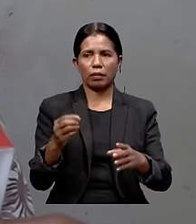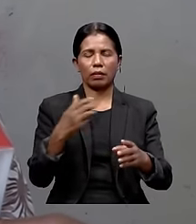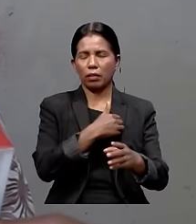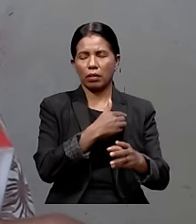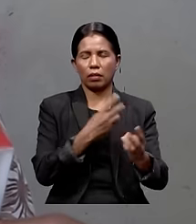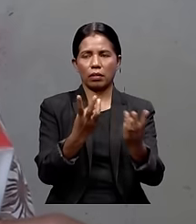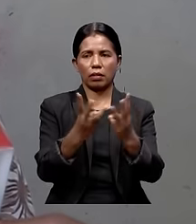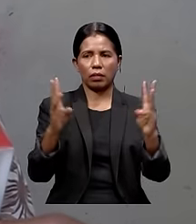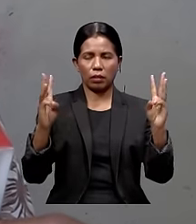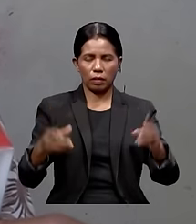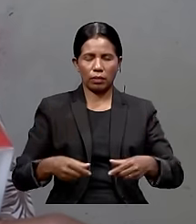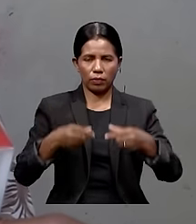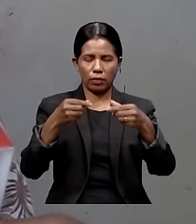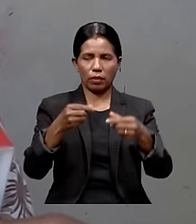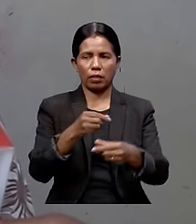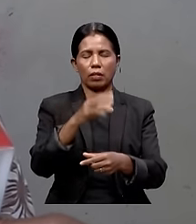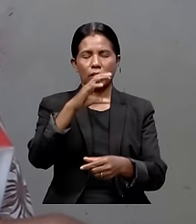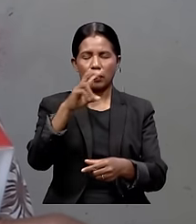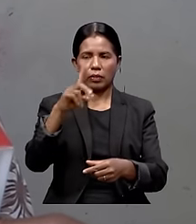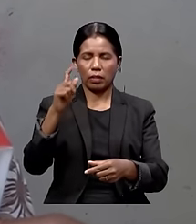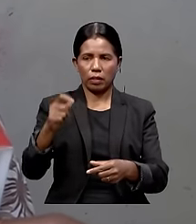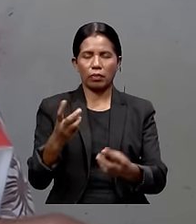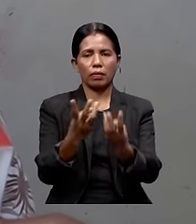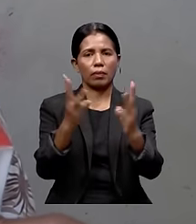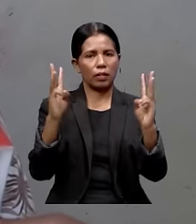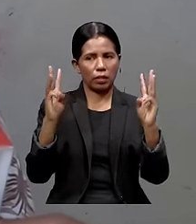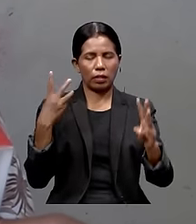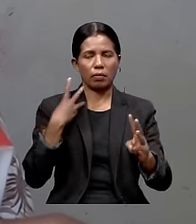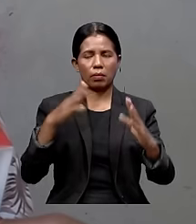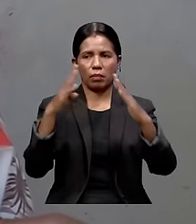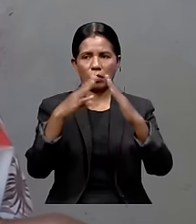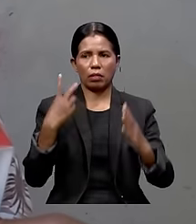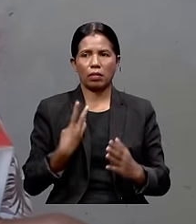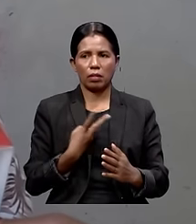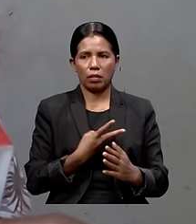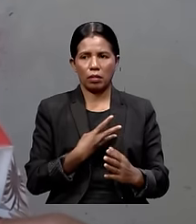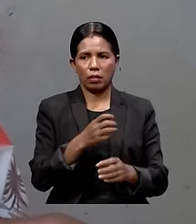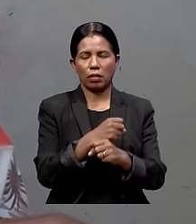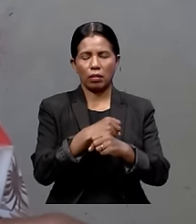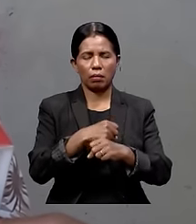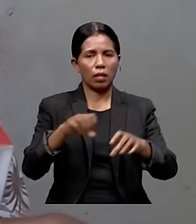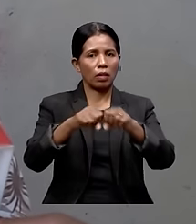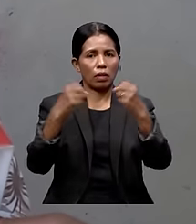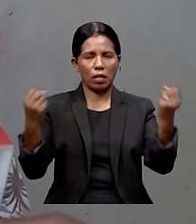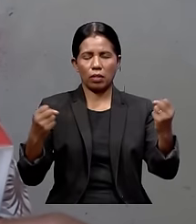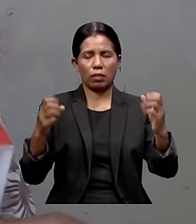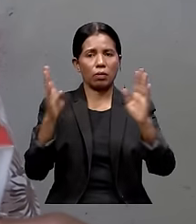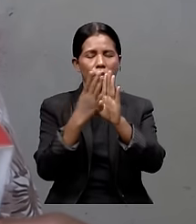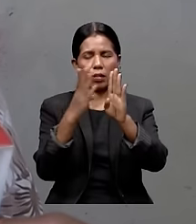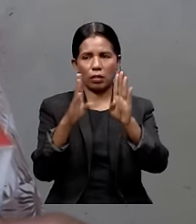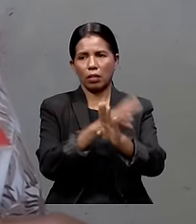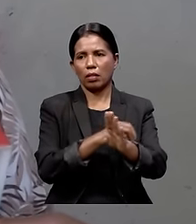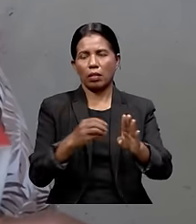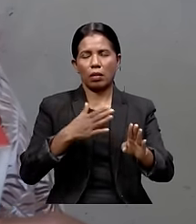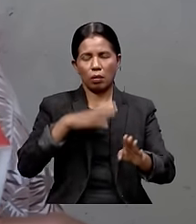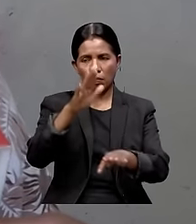de palamera makfo triplex ma hodi didi ne be ami ia ne mai selo kor mata sirane selo kor sene hau bul